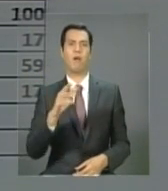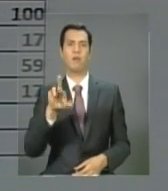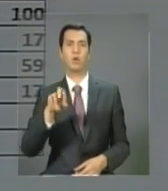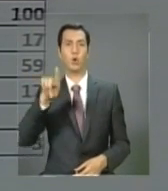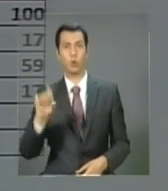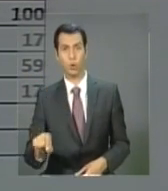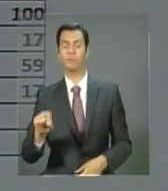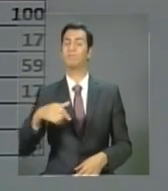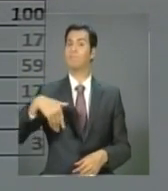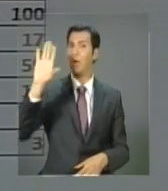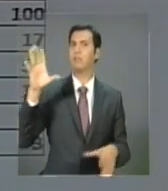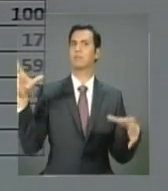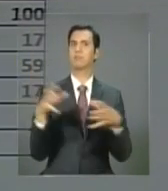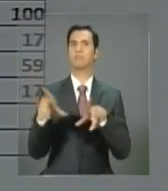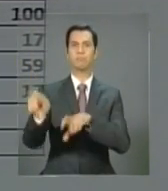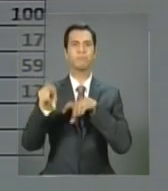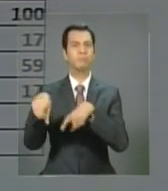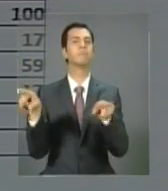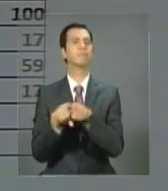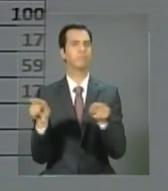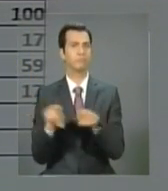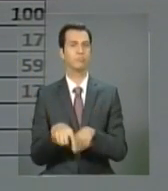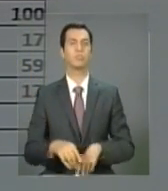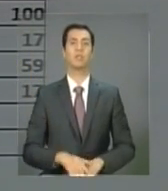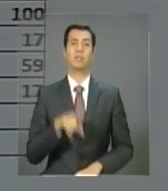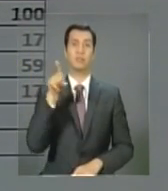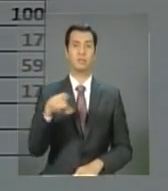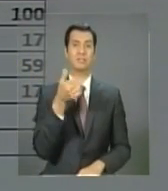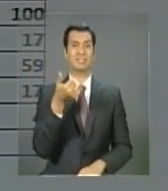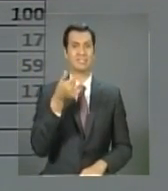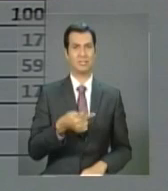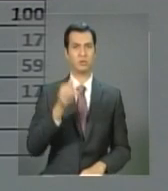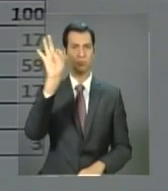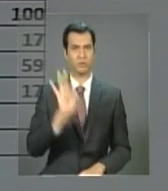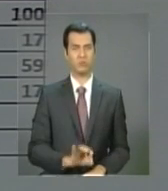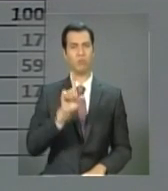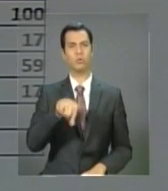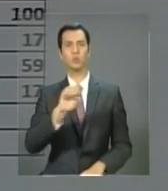rural. 17% desses brasileiros vivem no Sudeste,